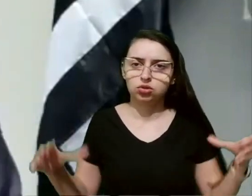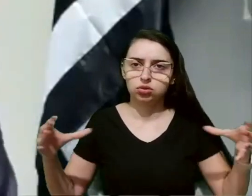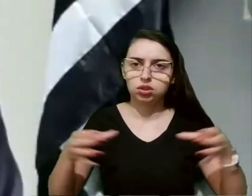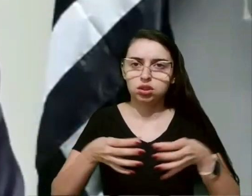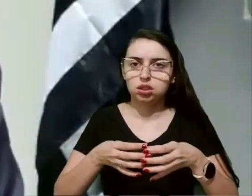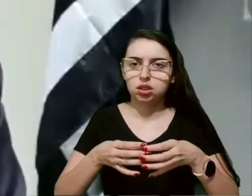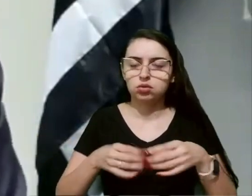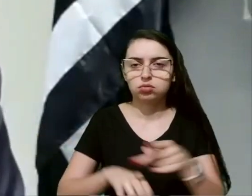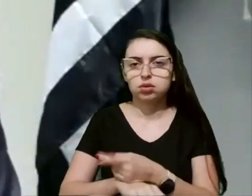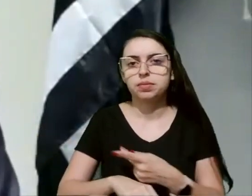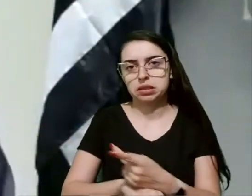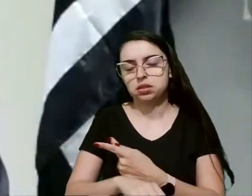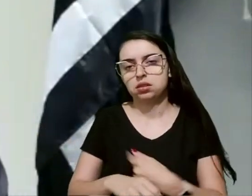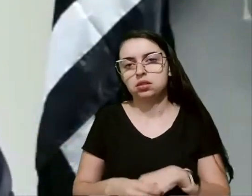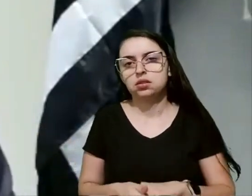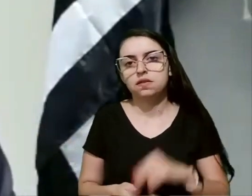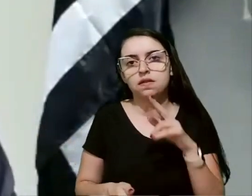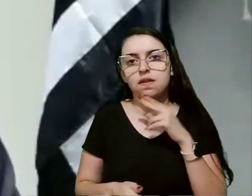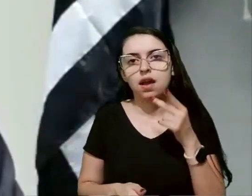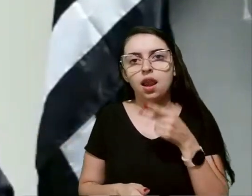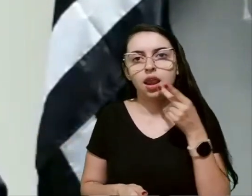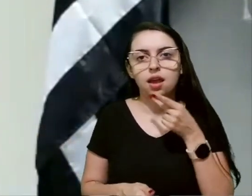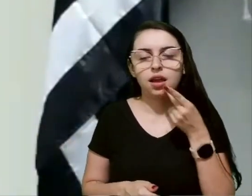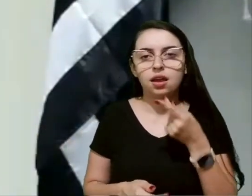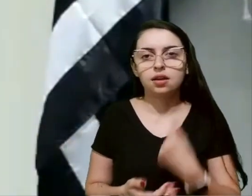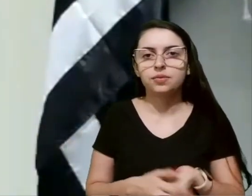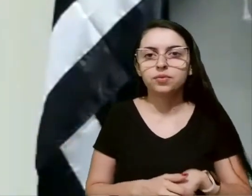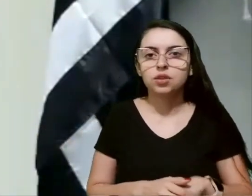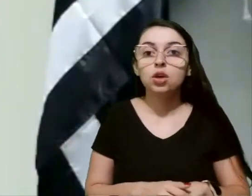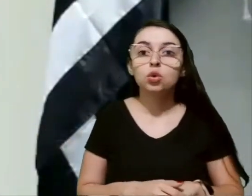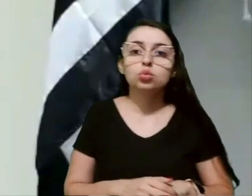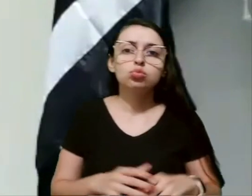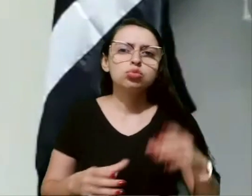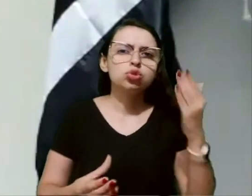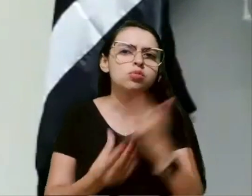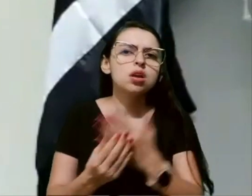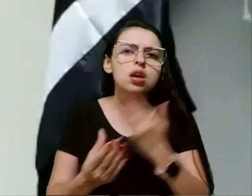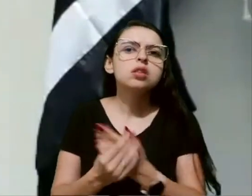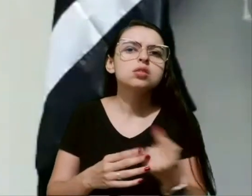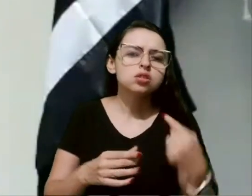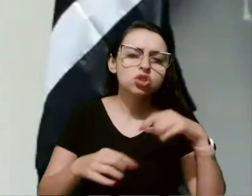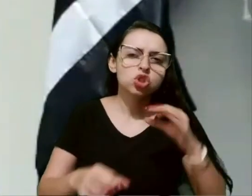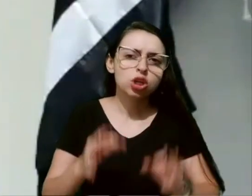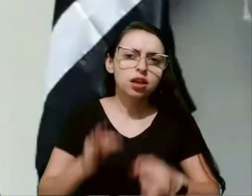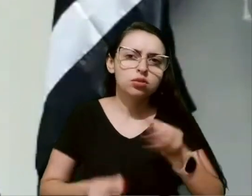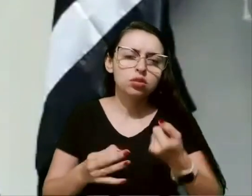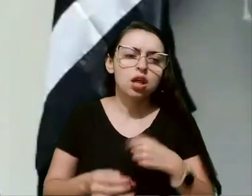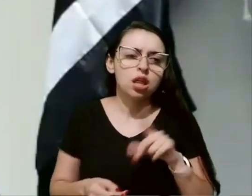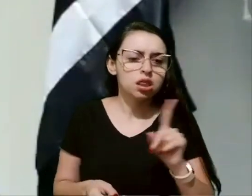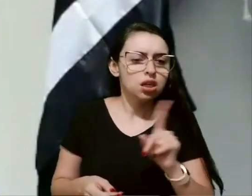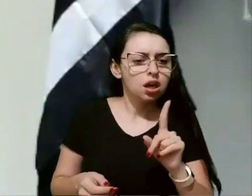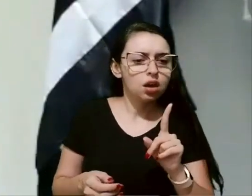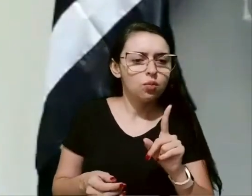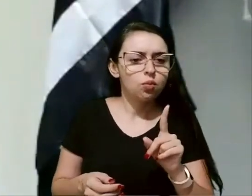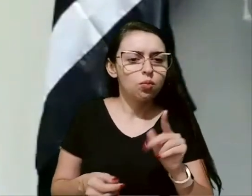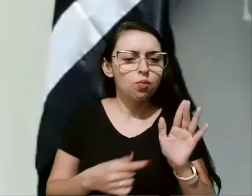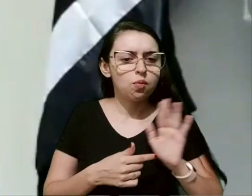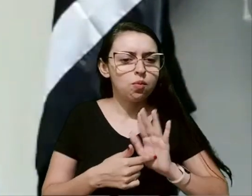estatístico. Eu quero dizer o seguinte: os casos que vão para o judiciário não são uma representação